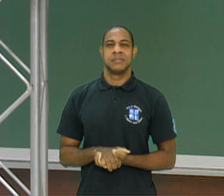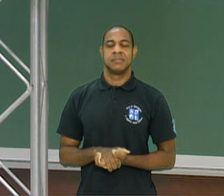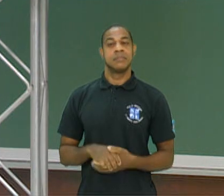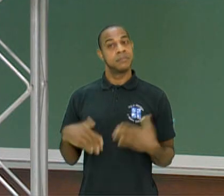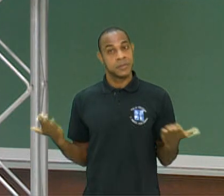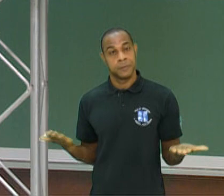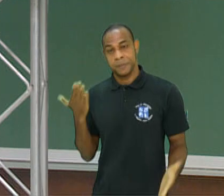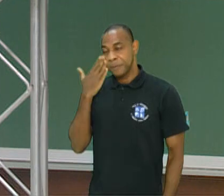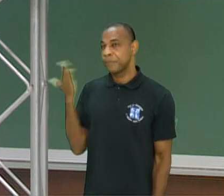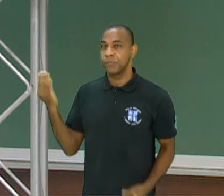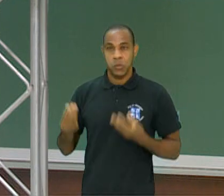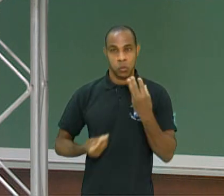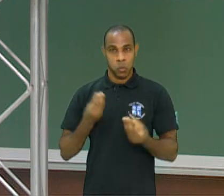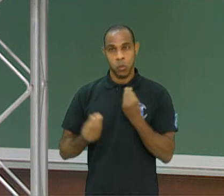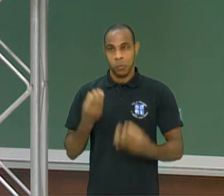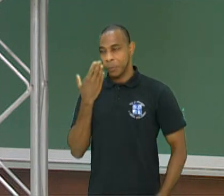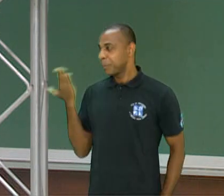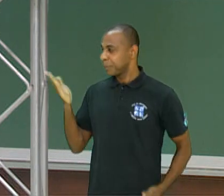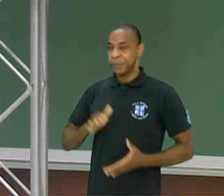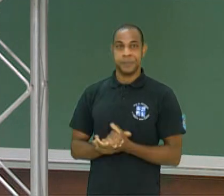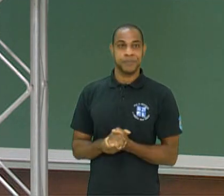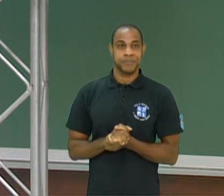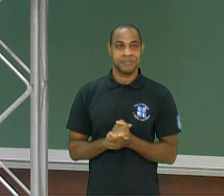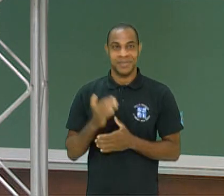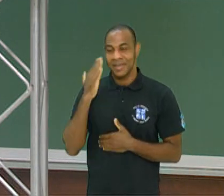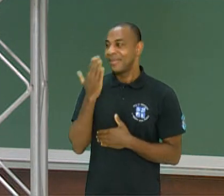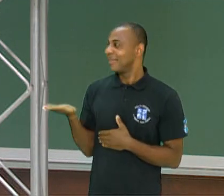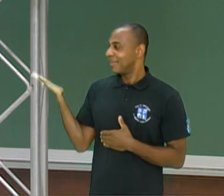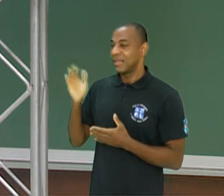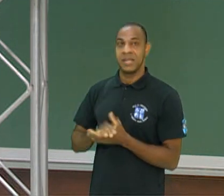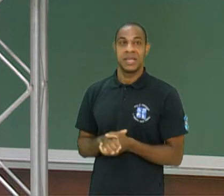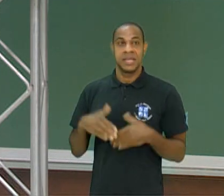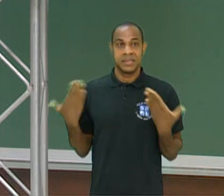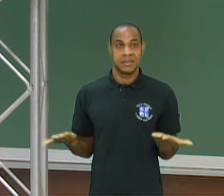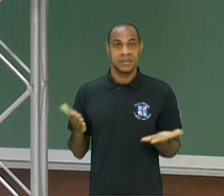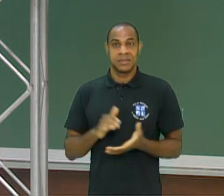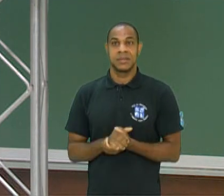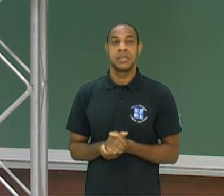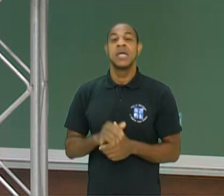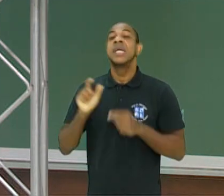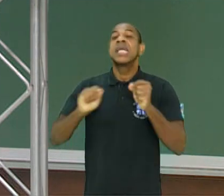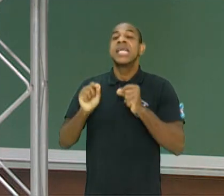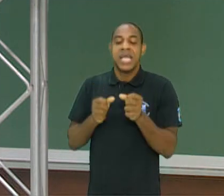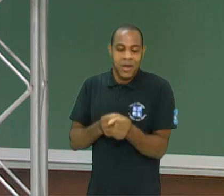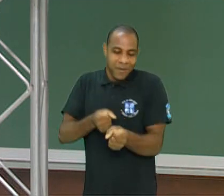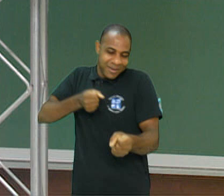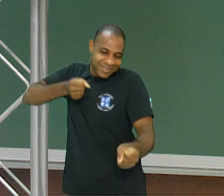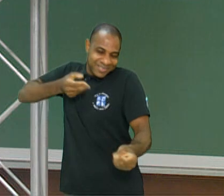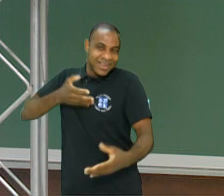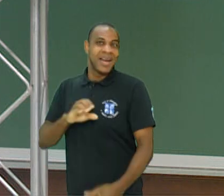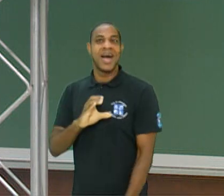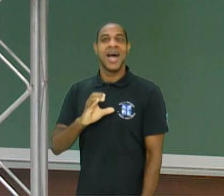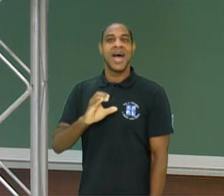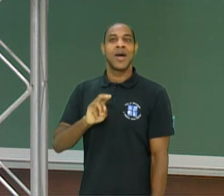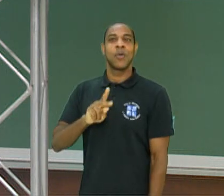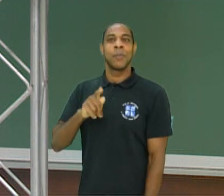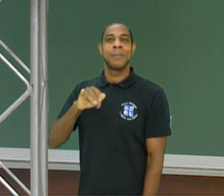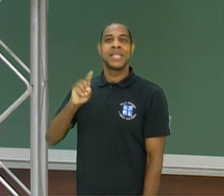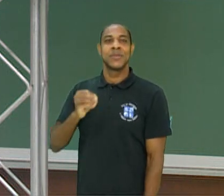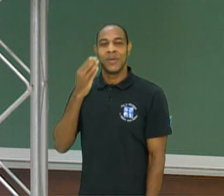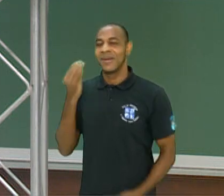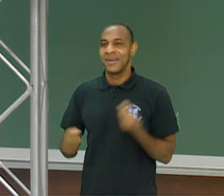Let's check. Vamos checar o nosso exercício? Então, olha só. Who's Cupid? Quem é o Cupido? He's